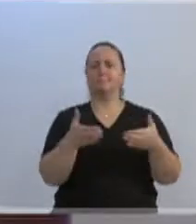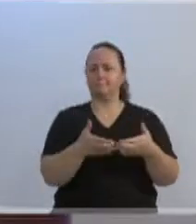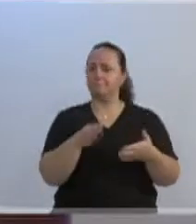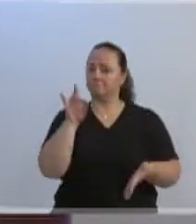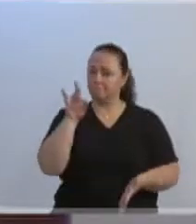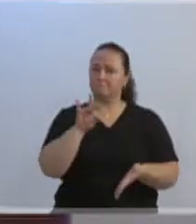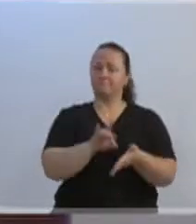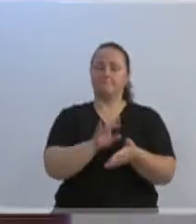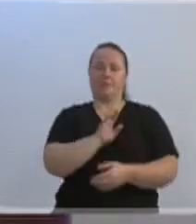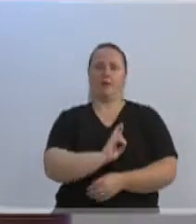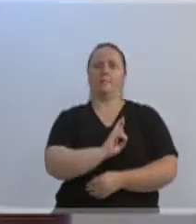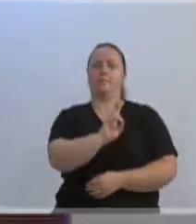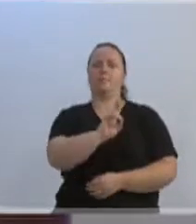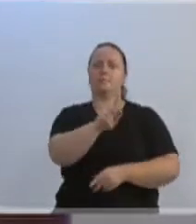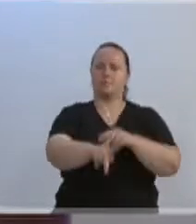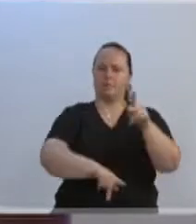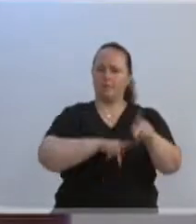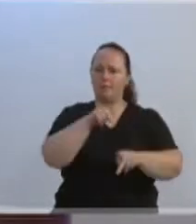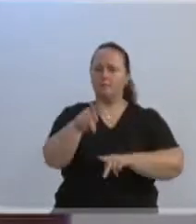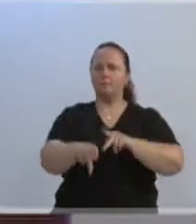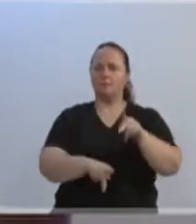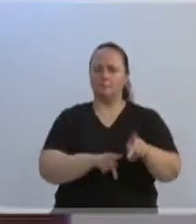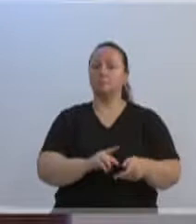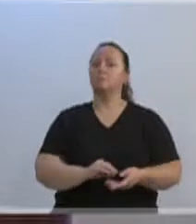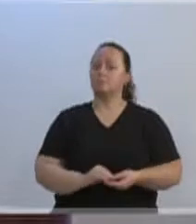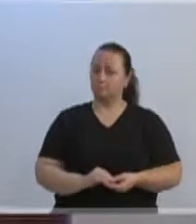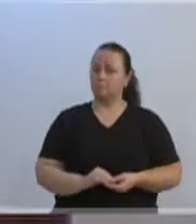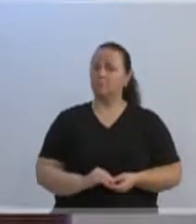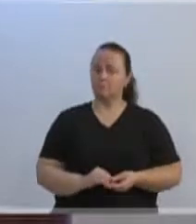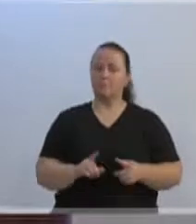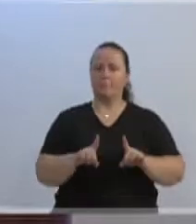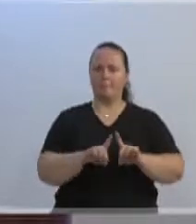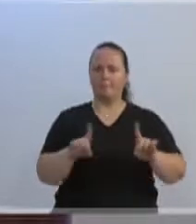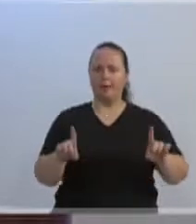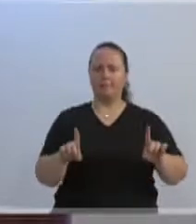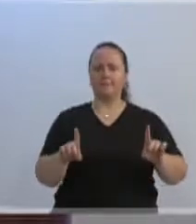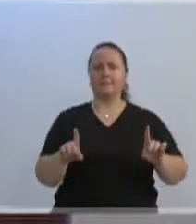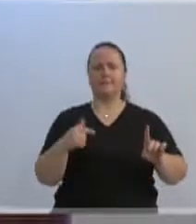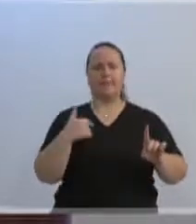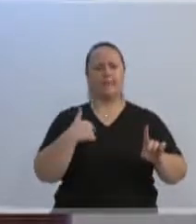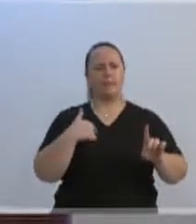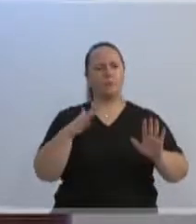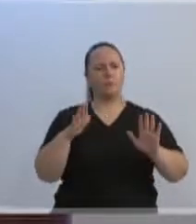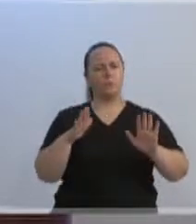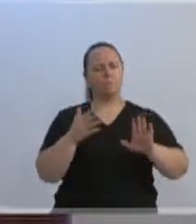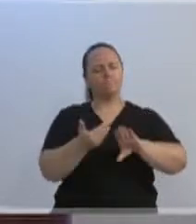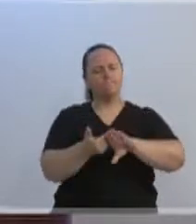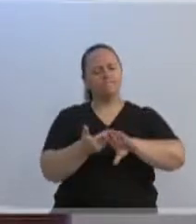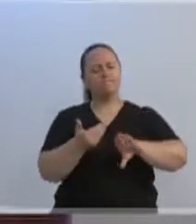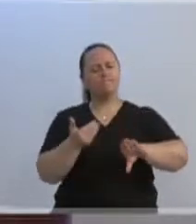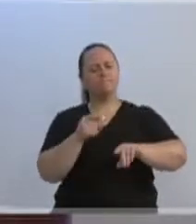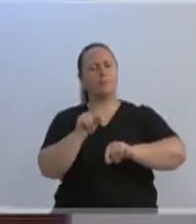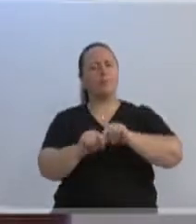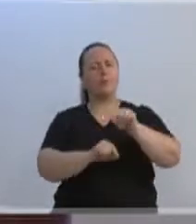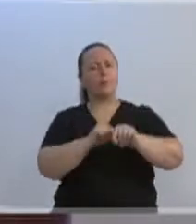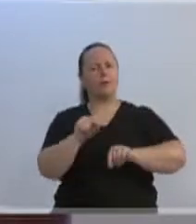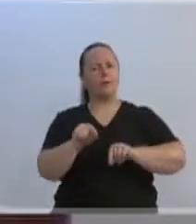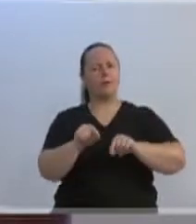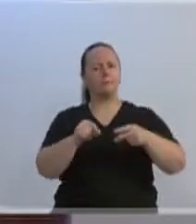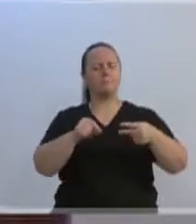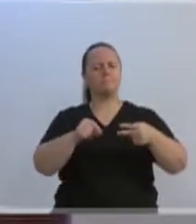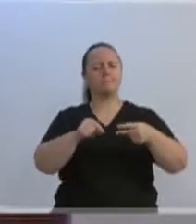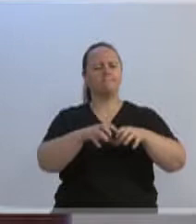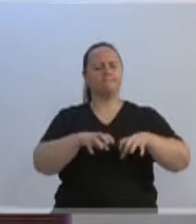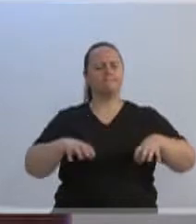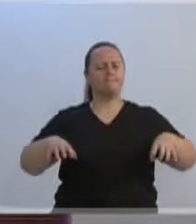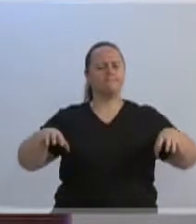de representante do povo mas o que o rechaço o que eu rejeito é a polarização a dicotomia entre